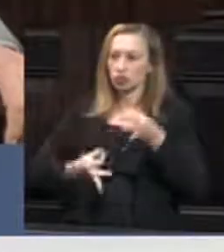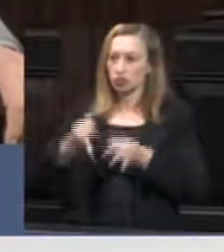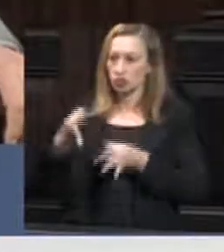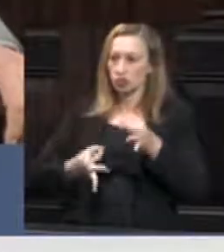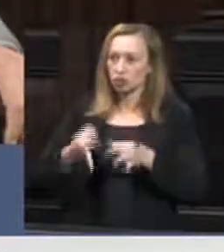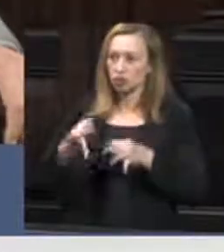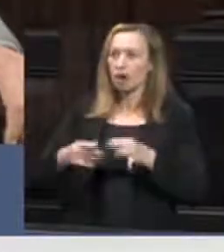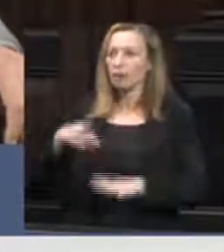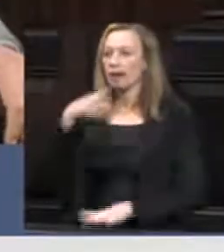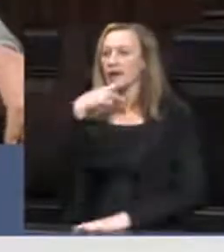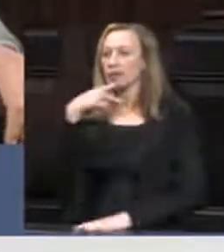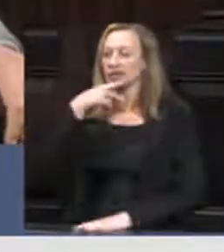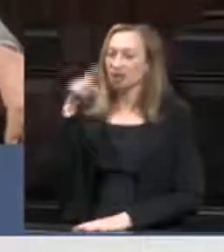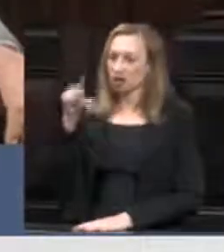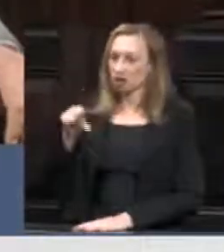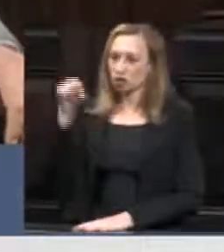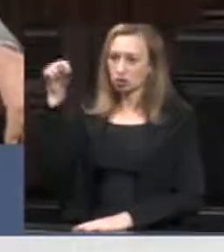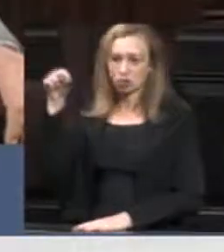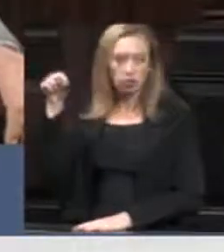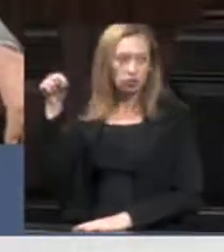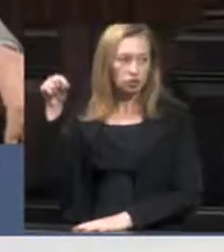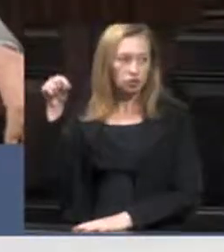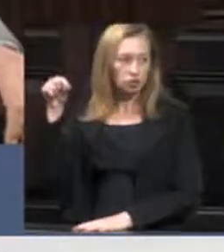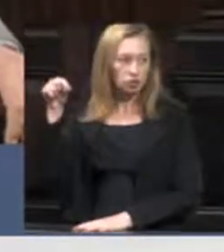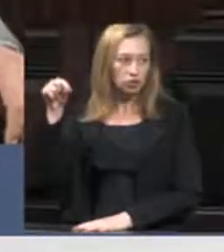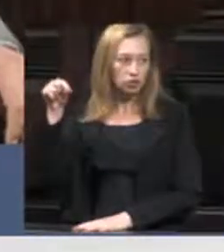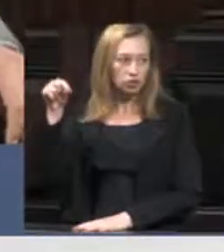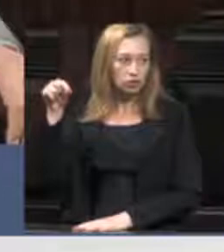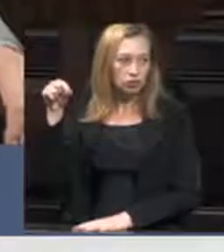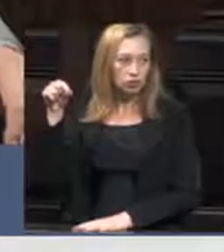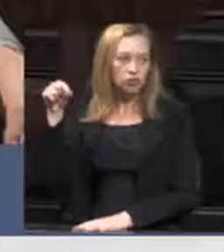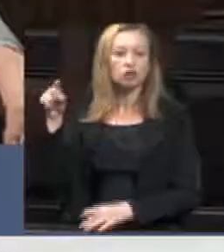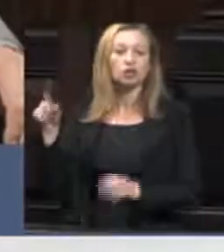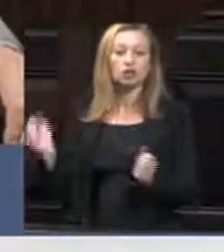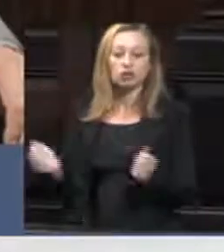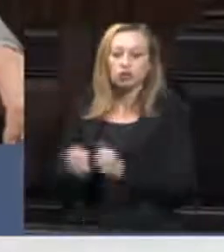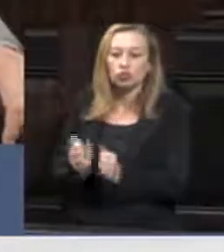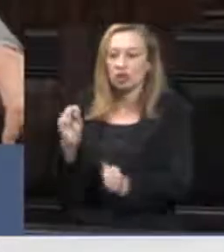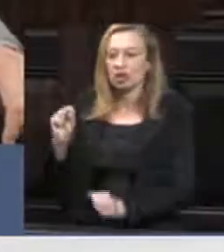parlamentares eleitos e com as suas assessorias.